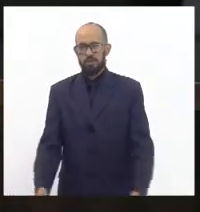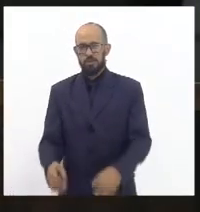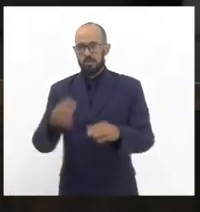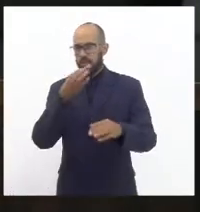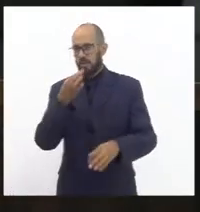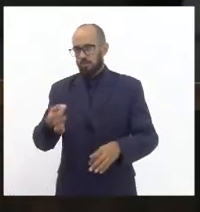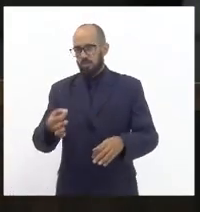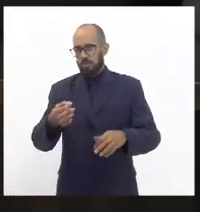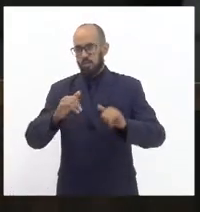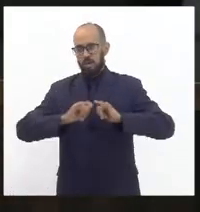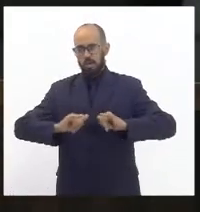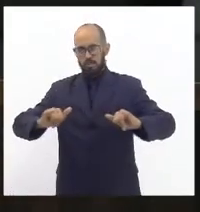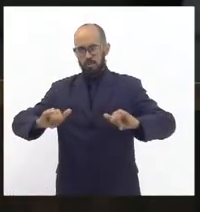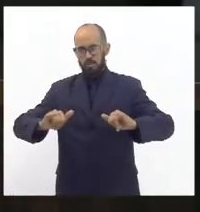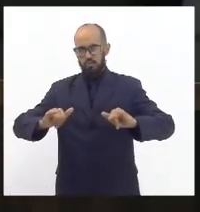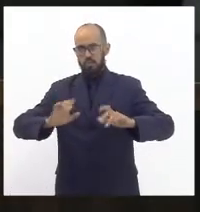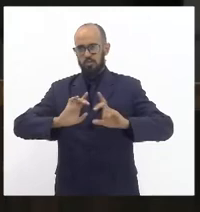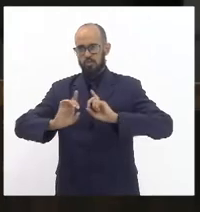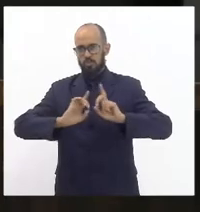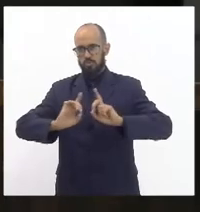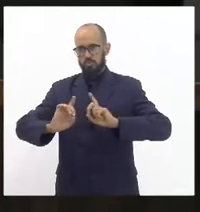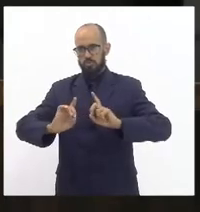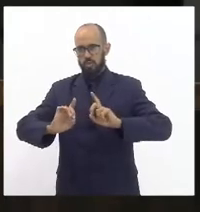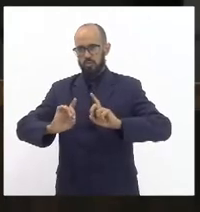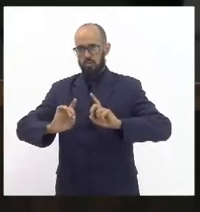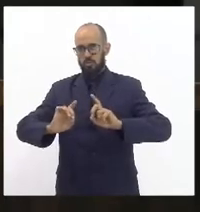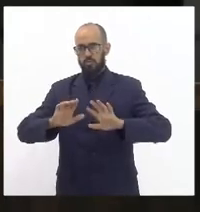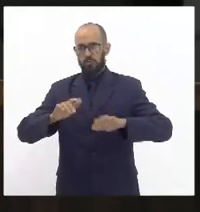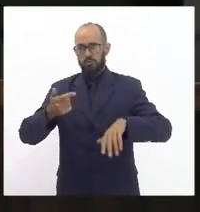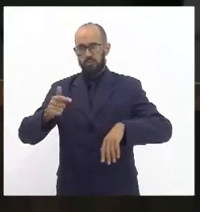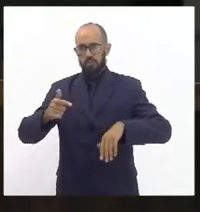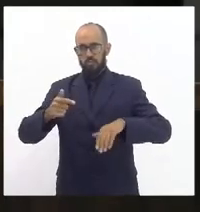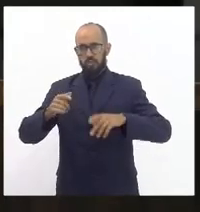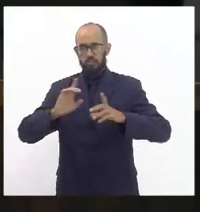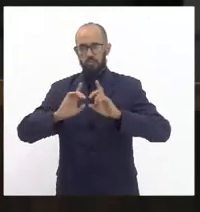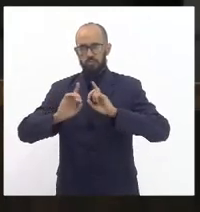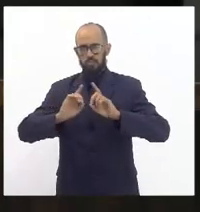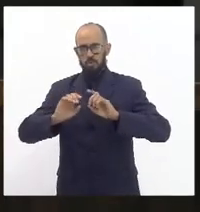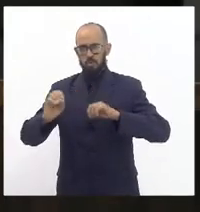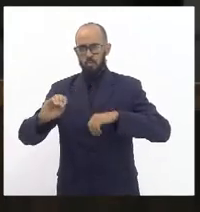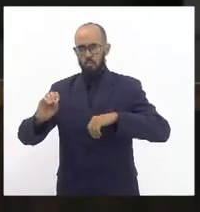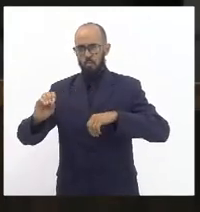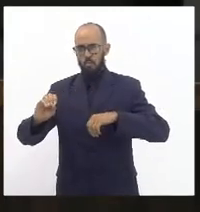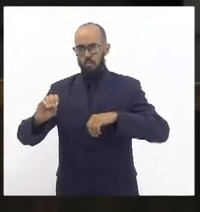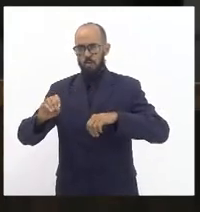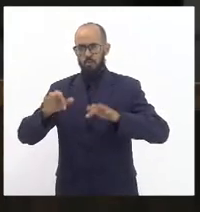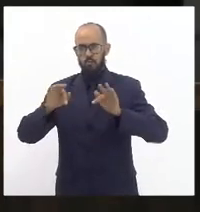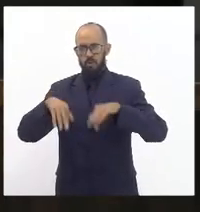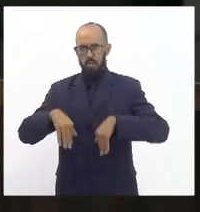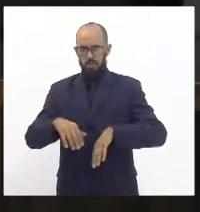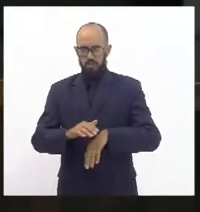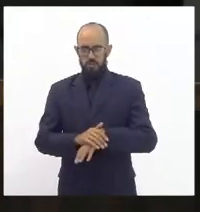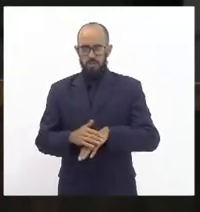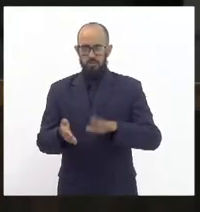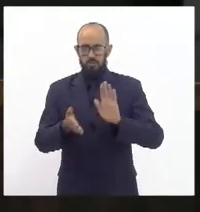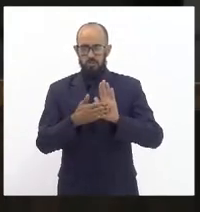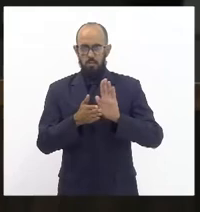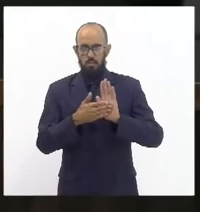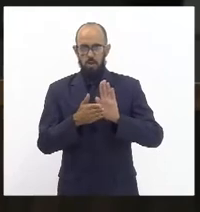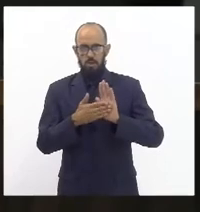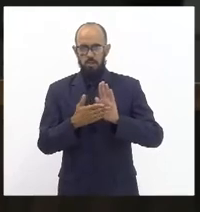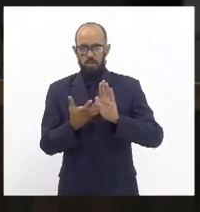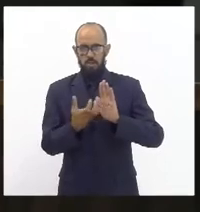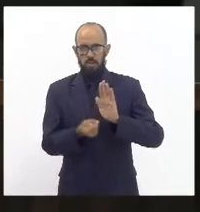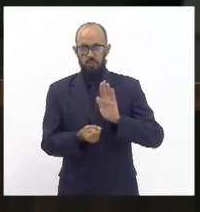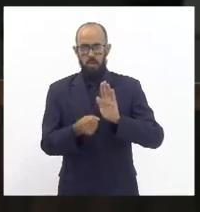em discussão em novembro Quem Queira discutir encerrada a discussão A presente proposta recebeu